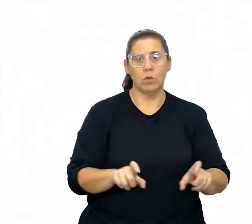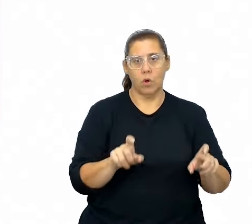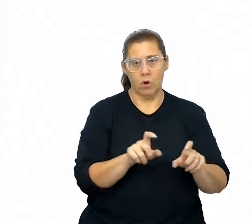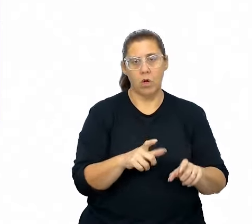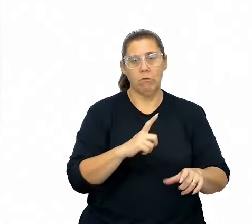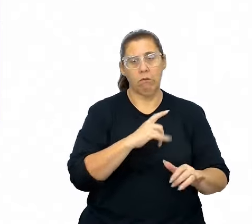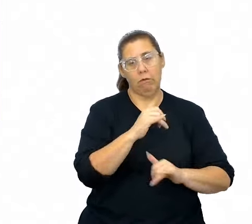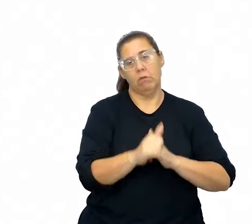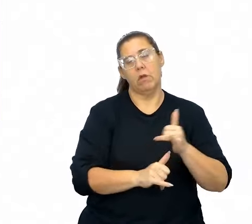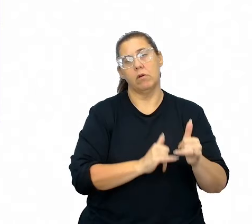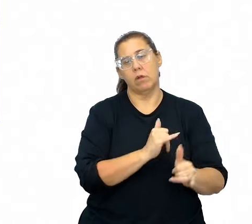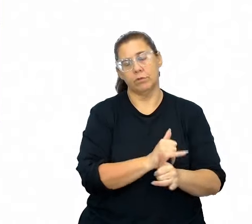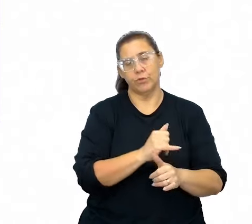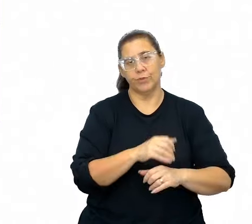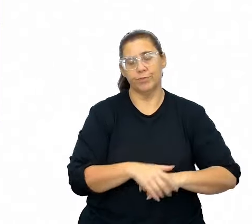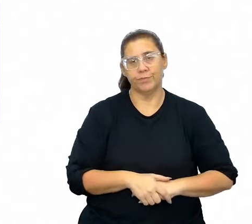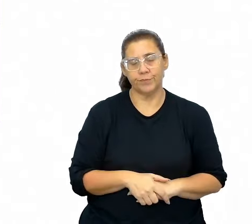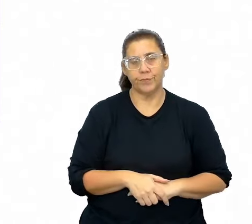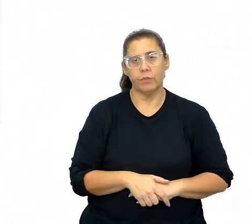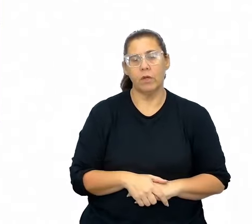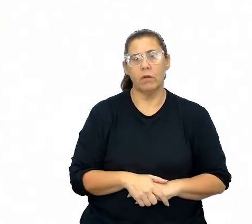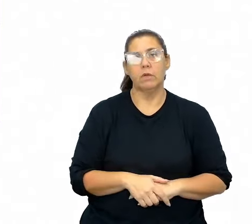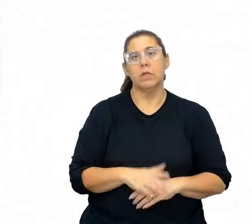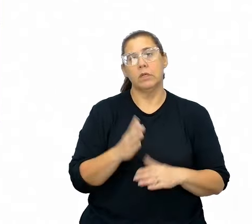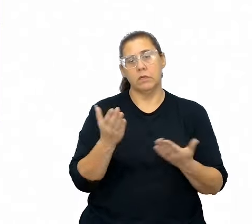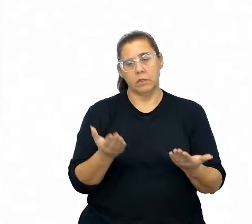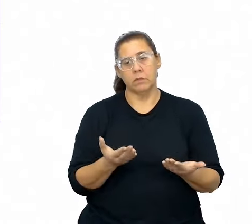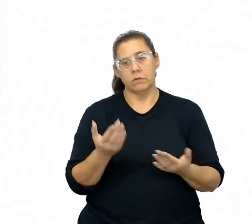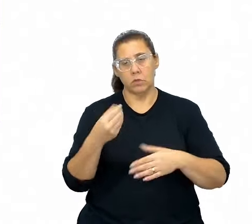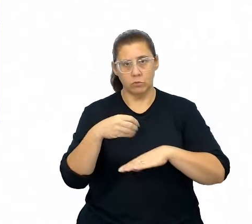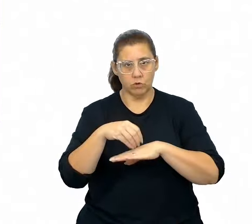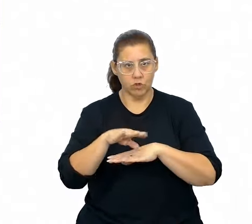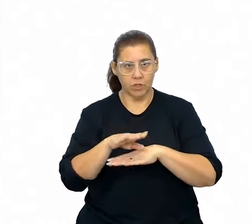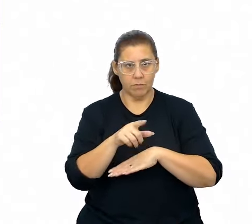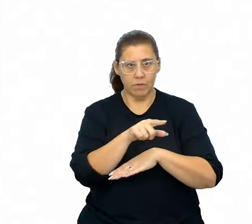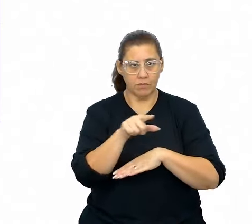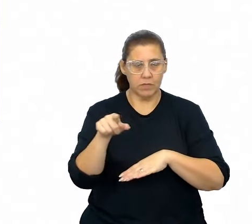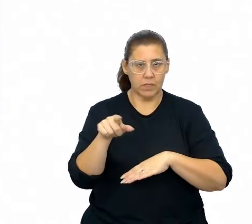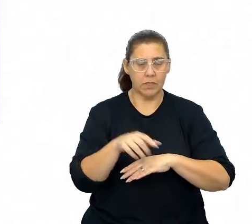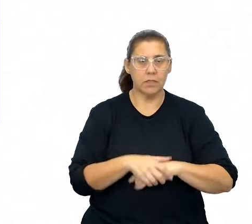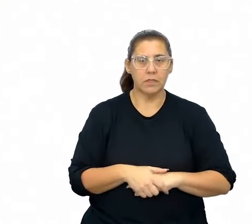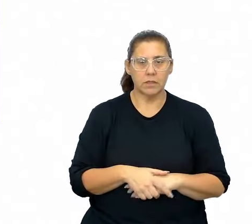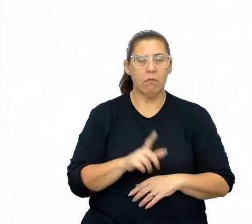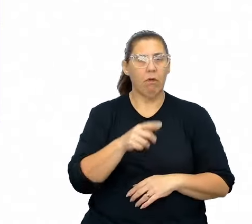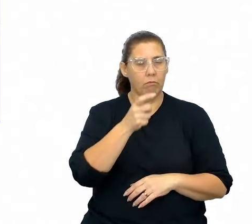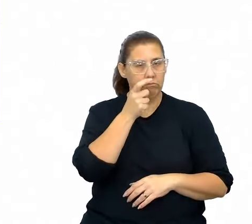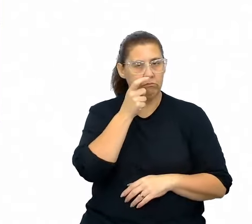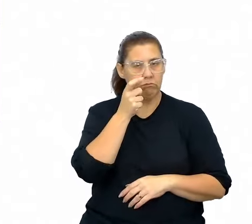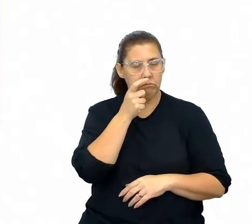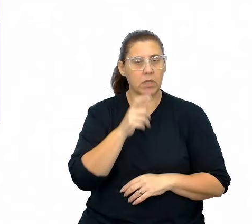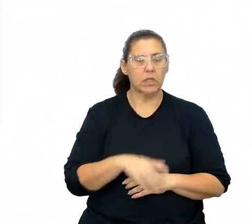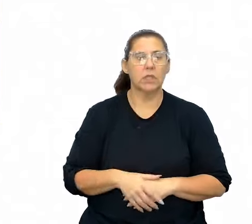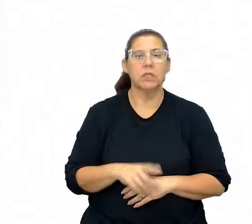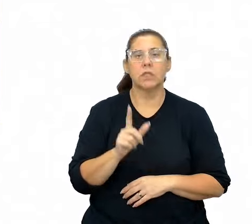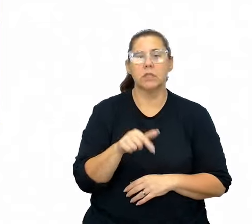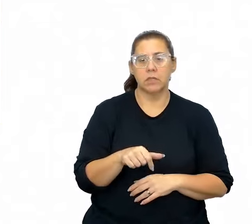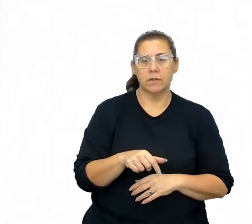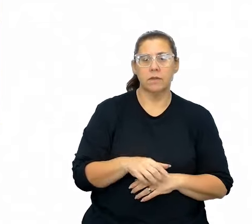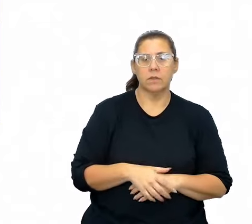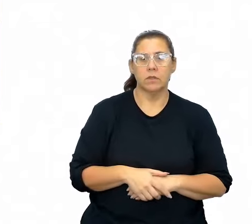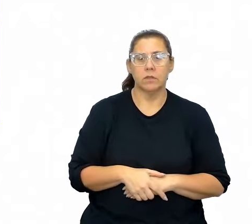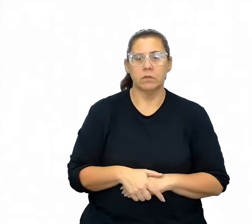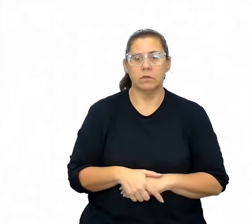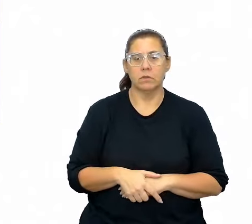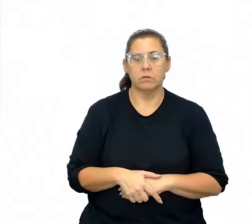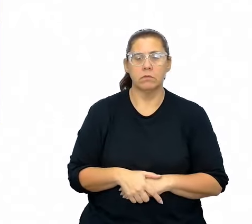conectados à internet. Gostaria de deixar uma sugestão para vocês, que é bem interessante, que são as